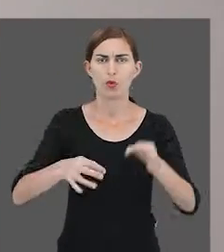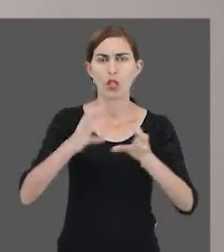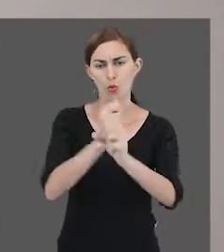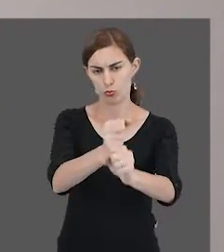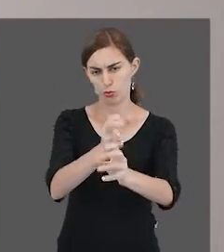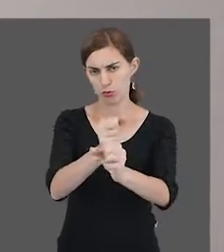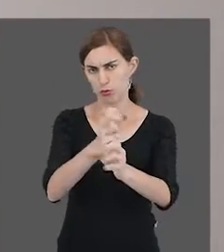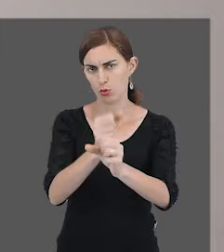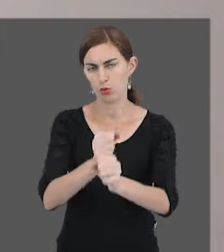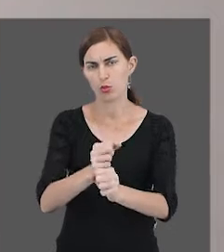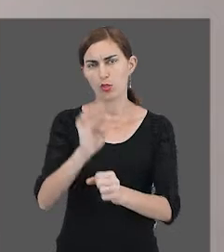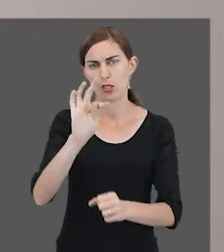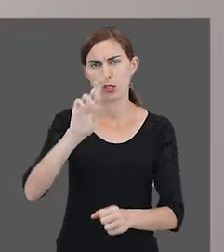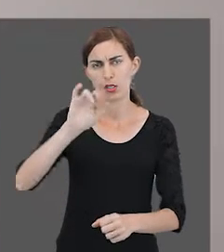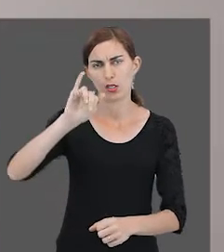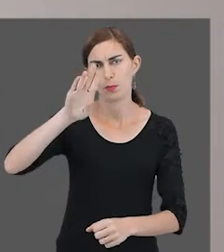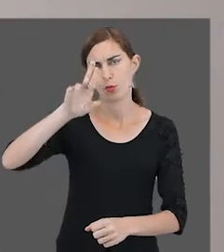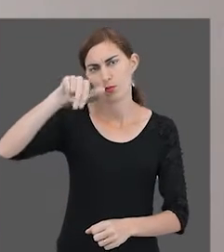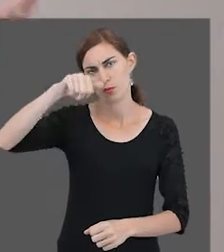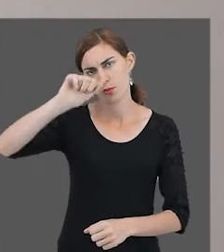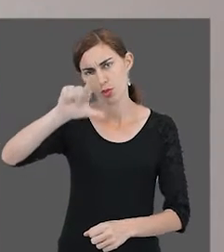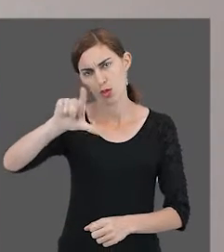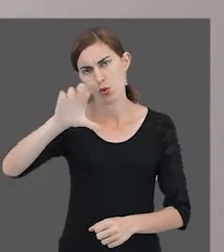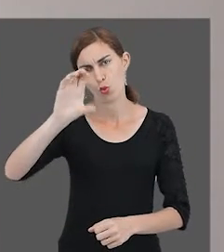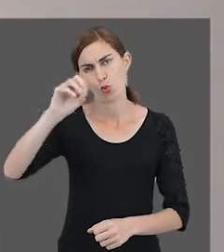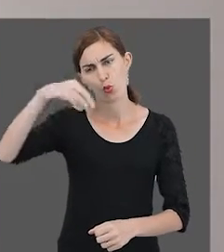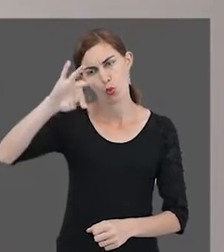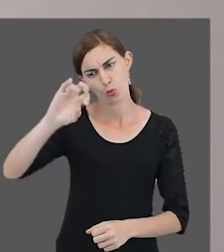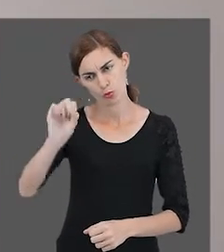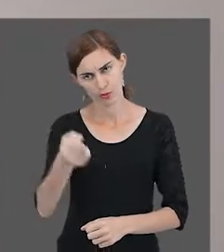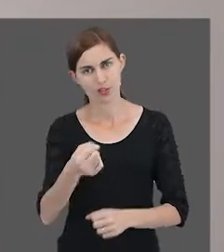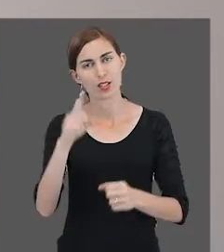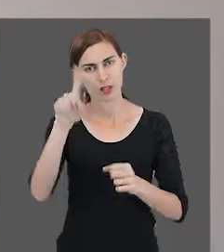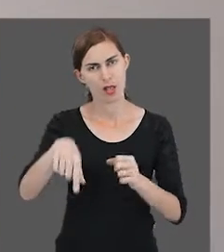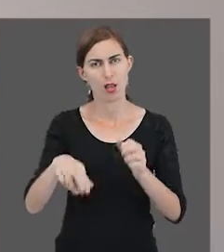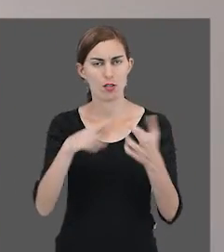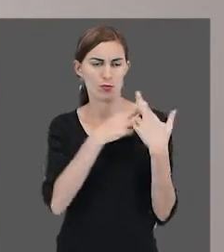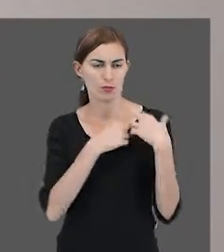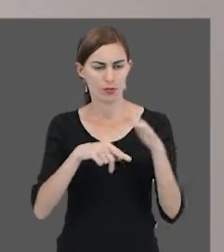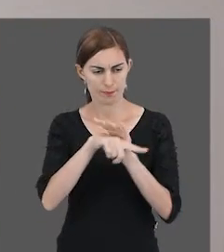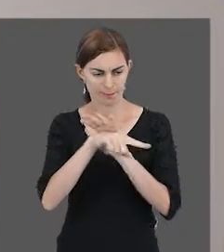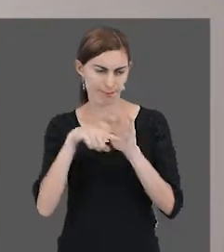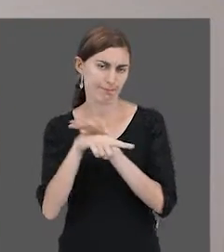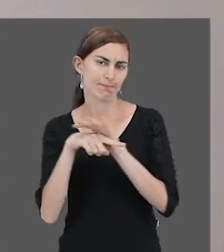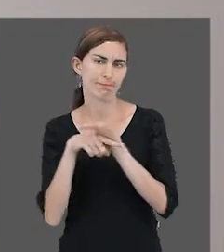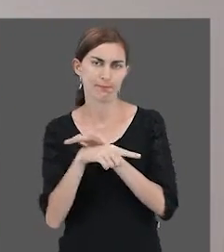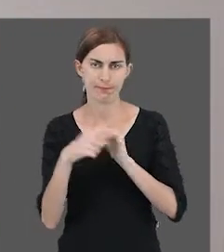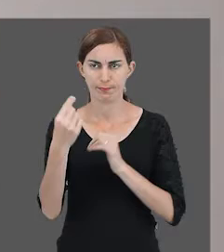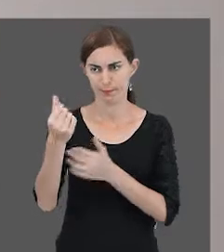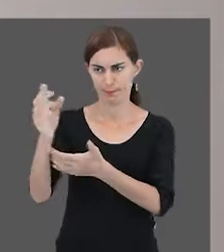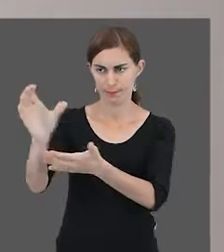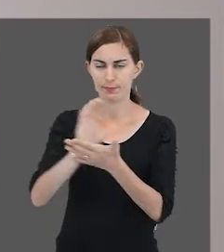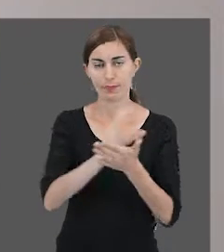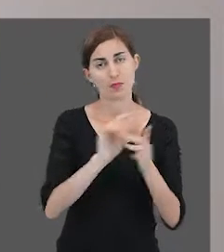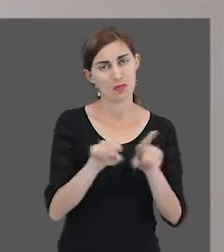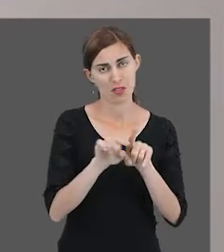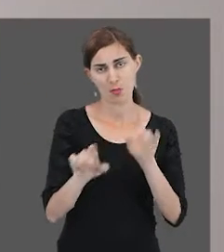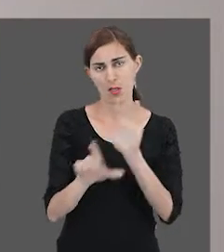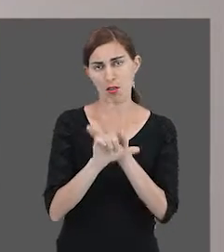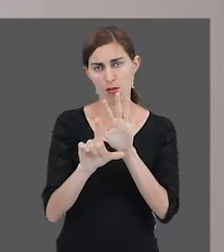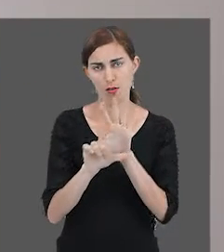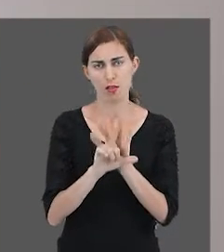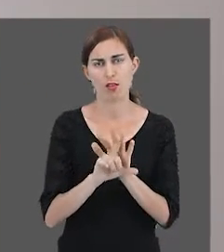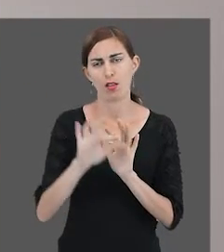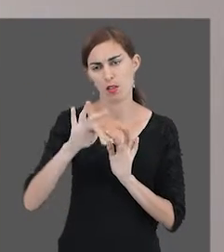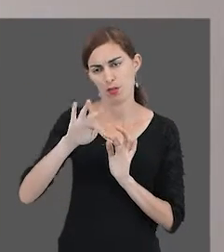tem toda uma série de organismos que fiscalizam a execução desse recurso, a aplicação desse recurso. E a própria lei